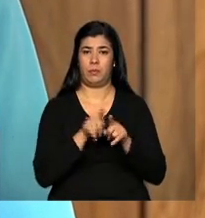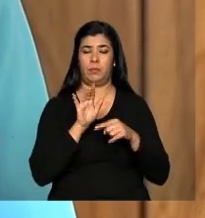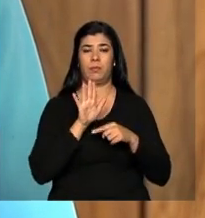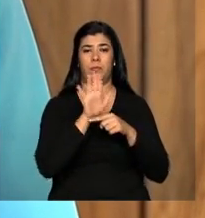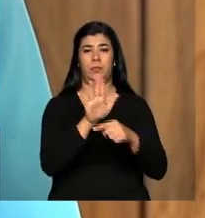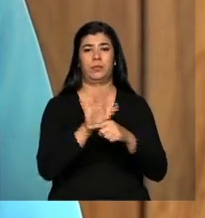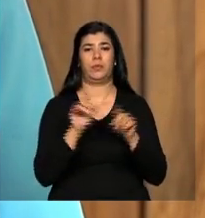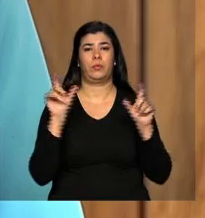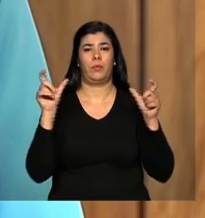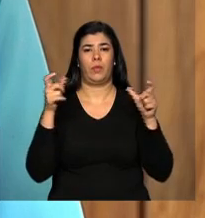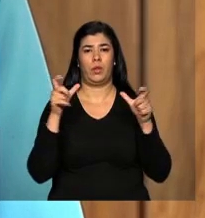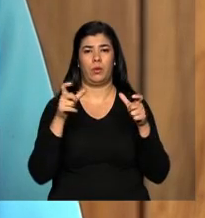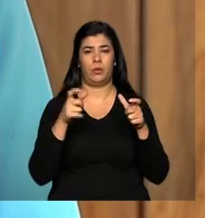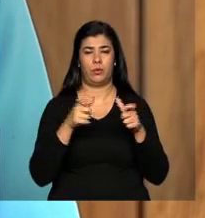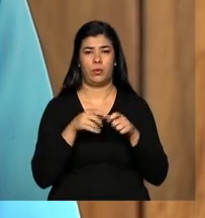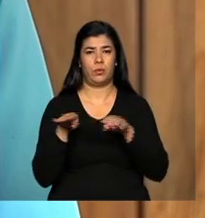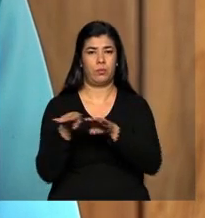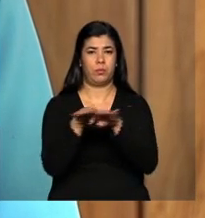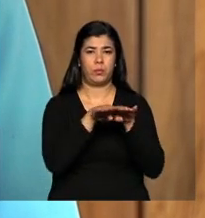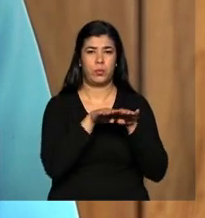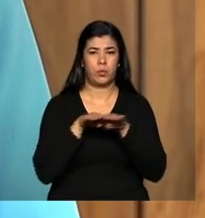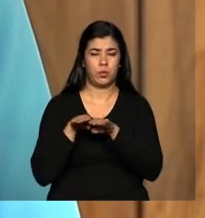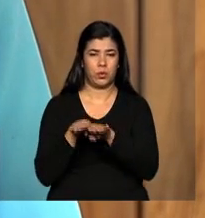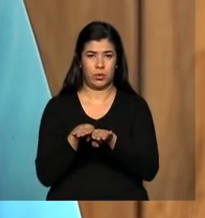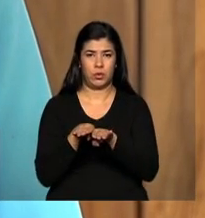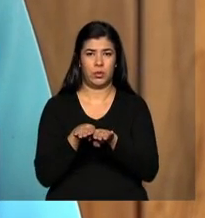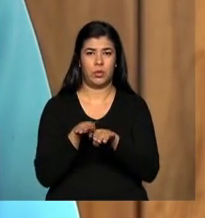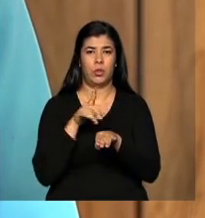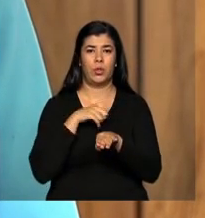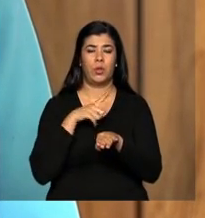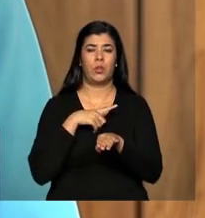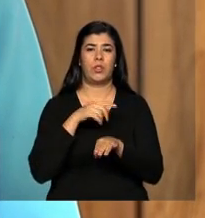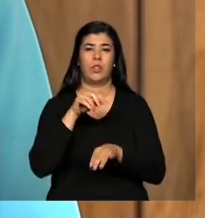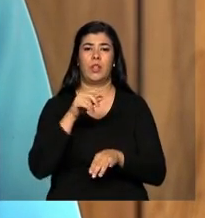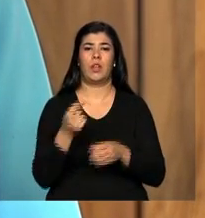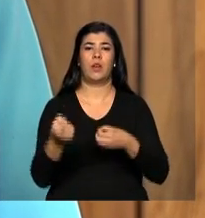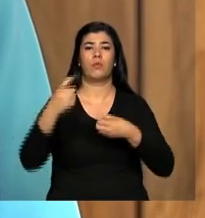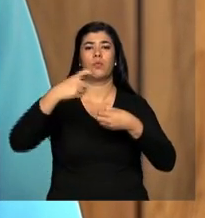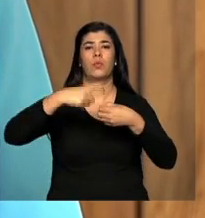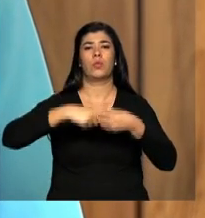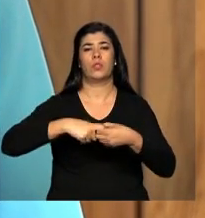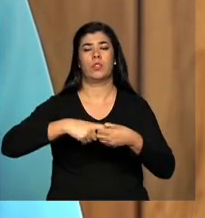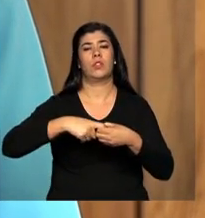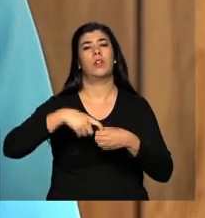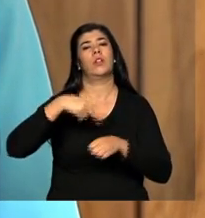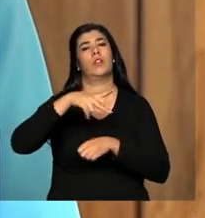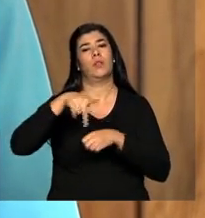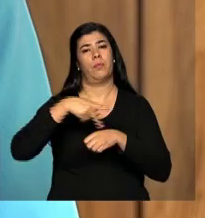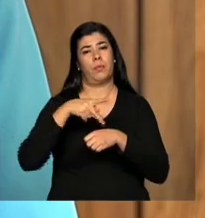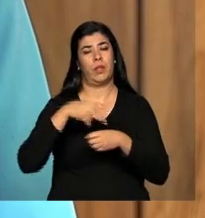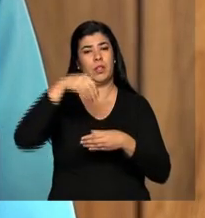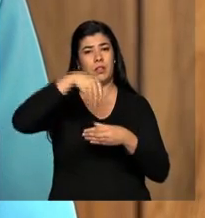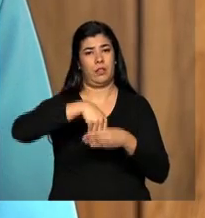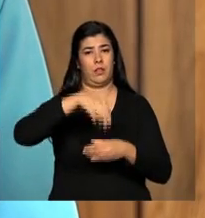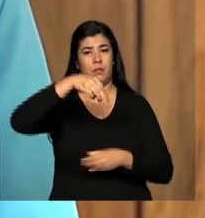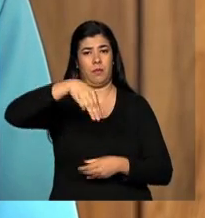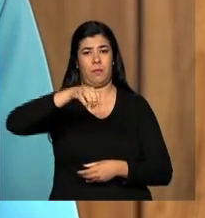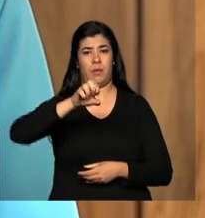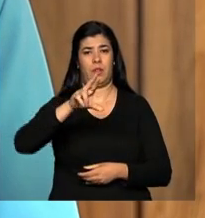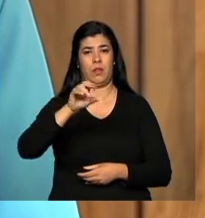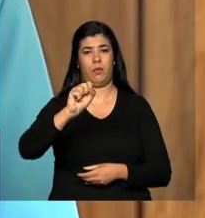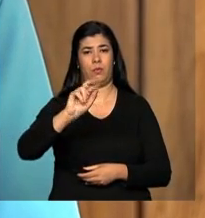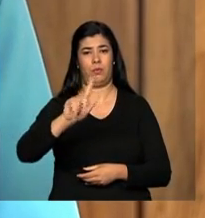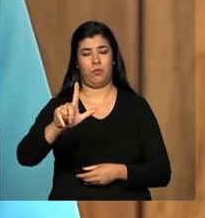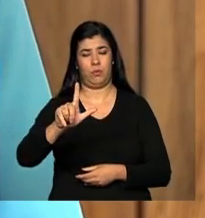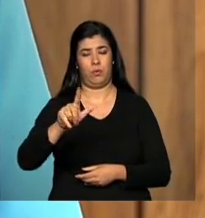para a redução de assimetria entre os sócios do Mercosul. No atual semestre, presidido pelo